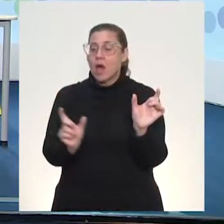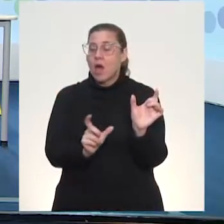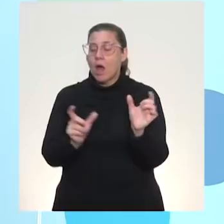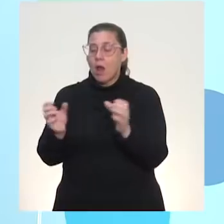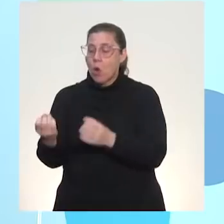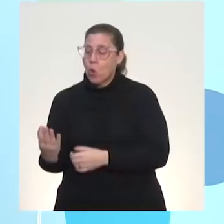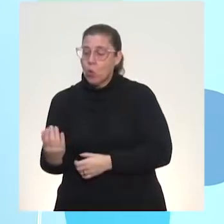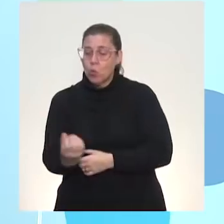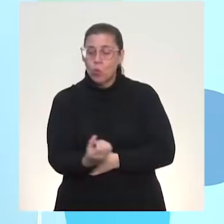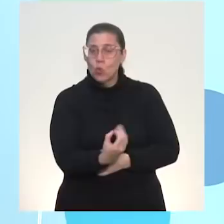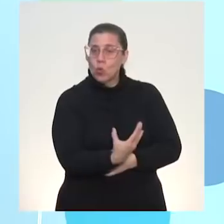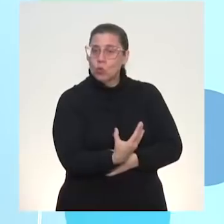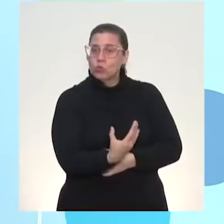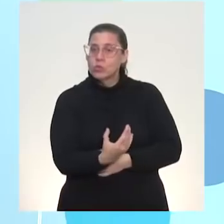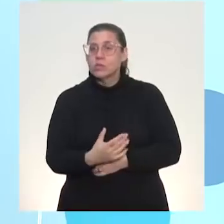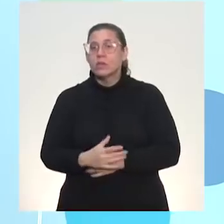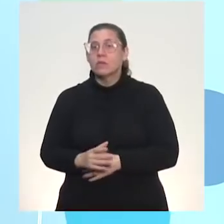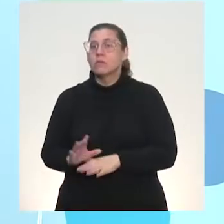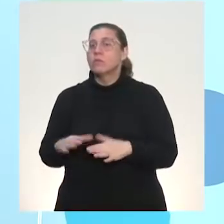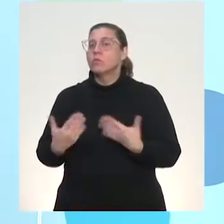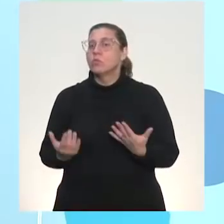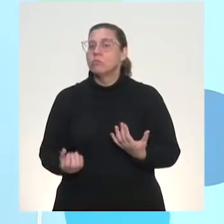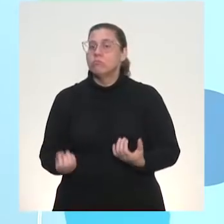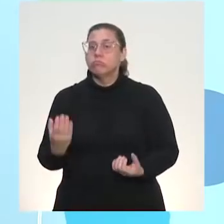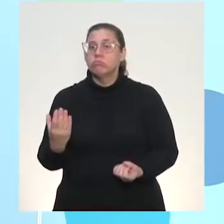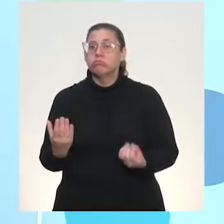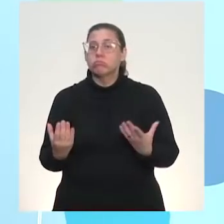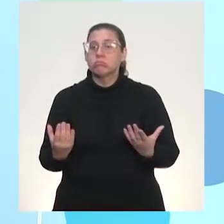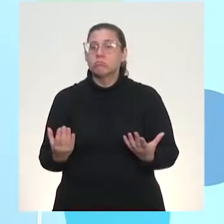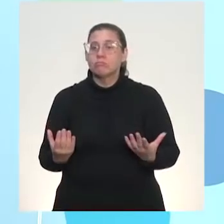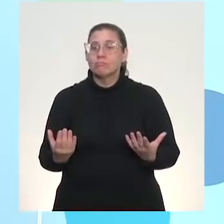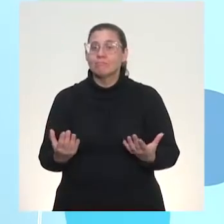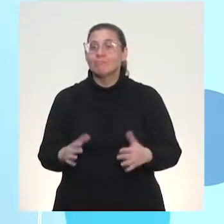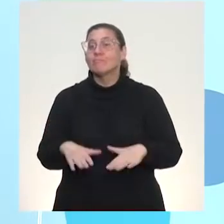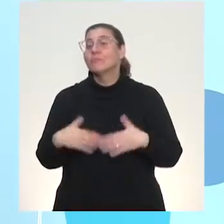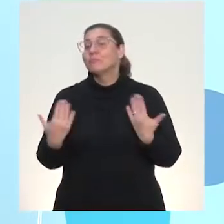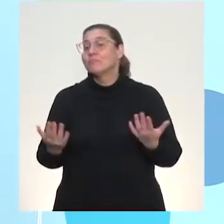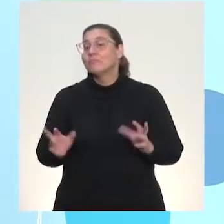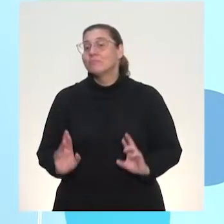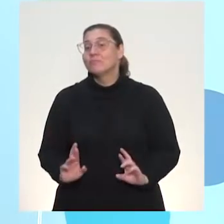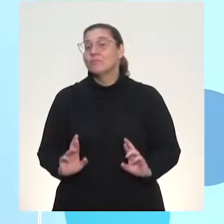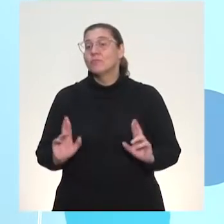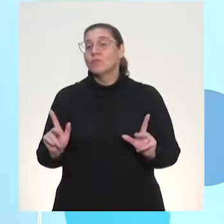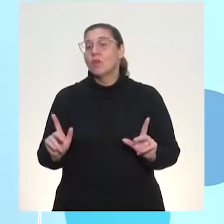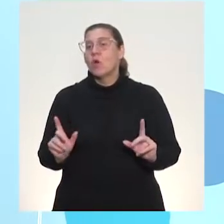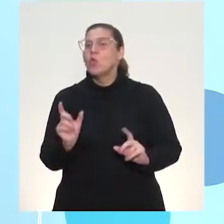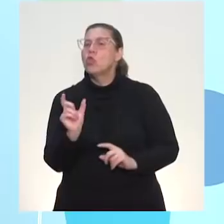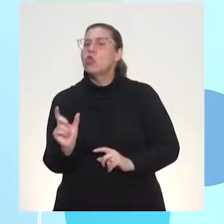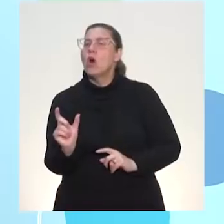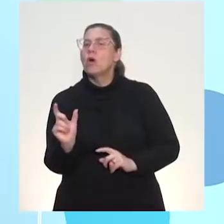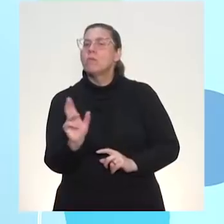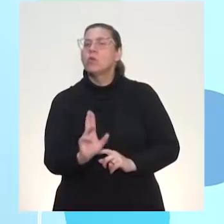lâmpadas? o calor se propagou das duas, né? O calor irradiou tanto essa caixinha como a outra, né? Mas por